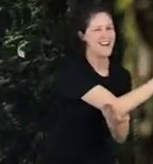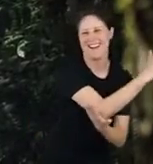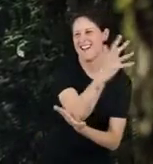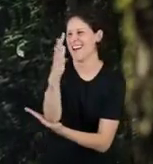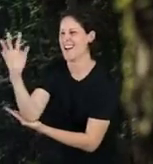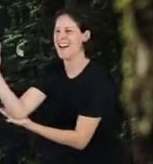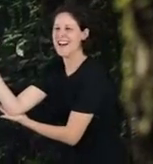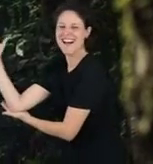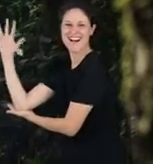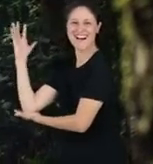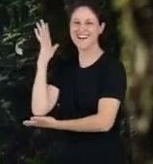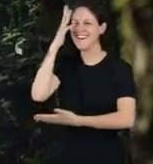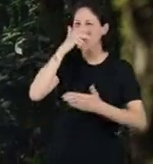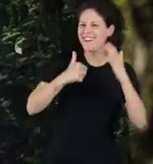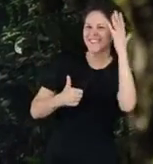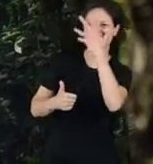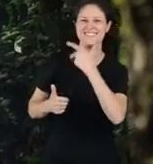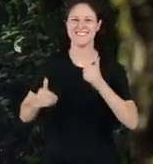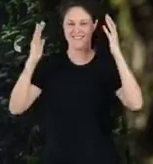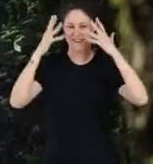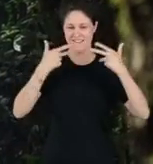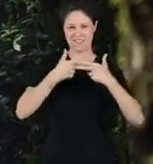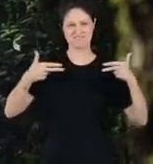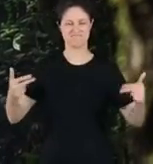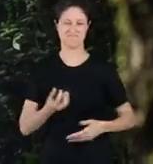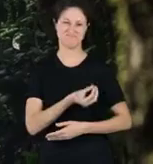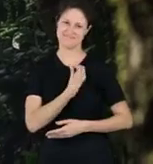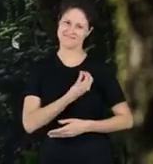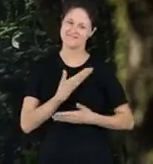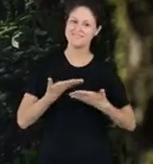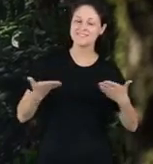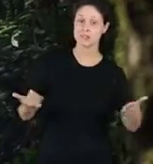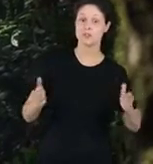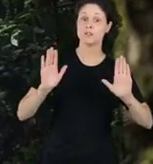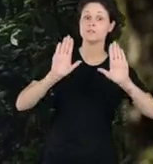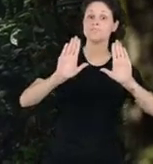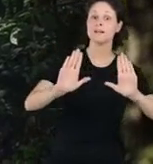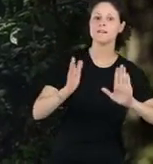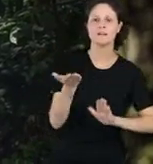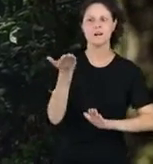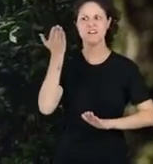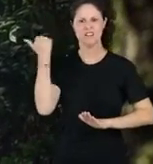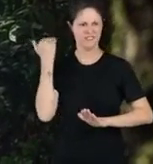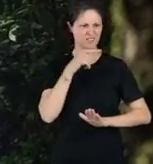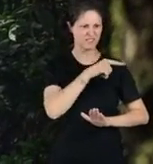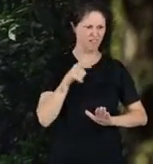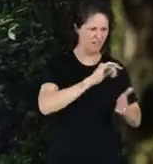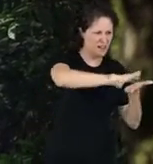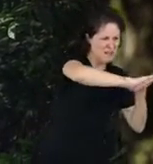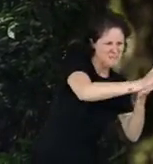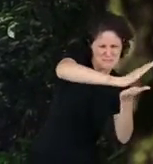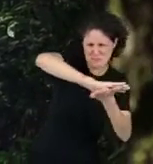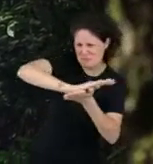Olha que paisagem bonita, cheia de árvores e animais vivendo aqui. Mas eu vou te contar uma coisa, essa paisagem nem sempre foi assim.